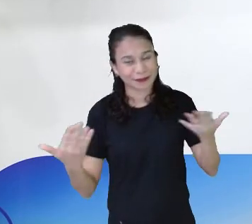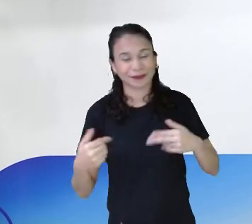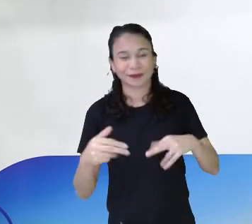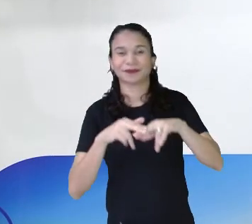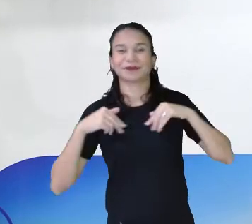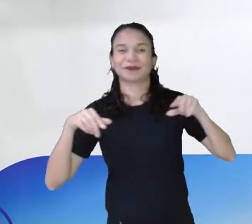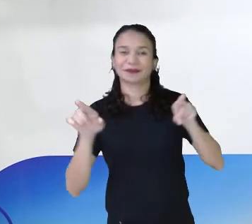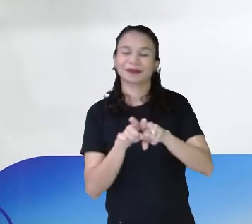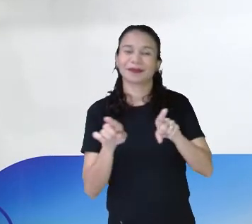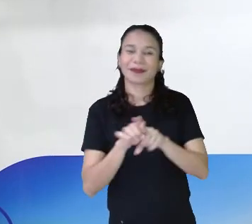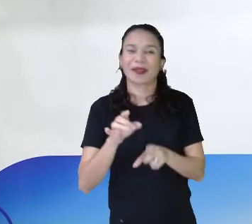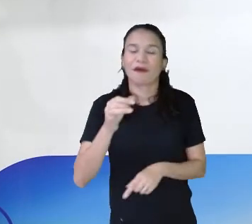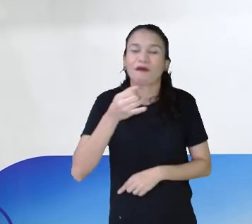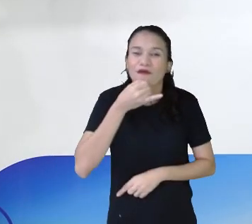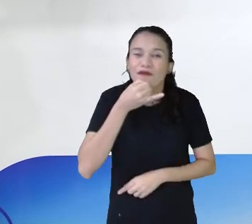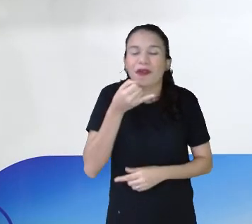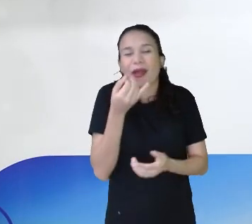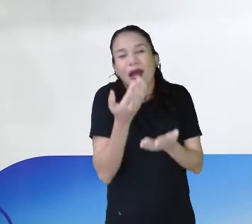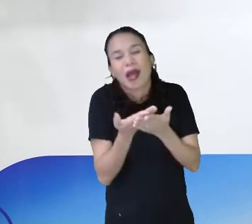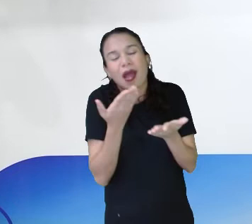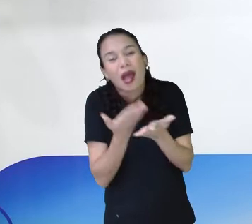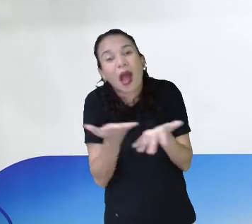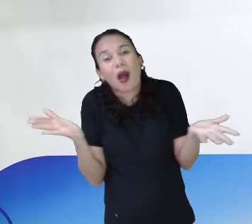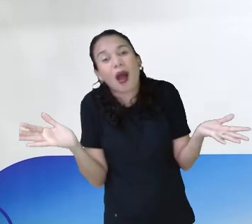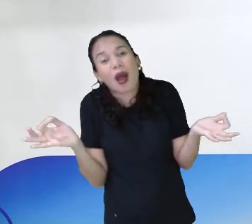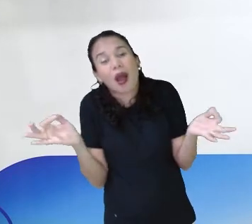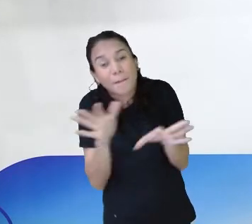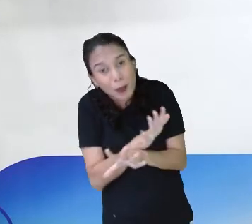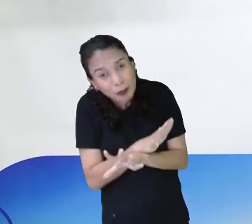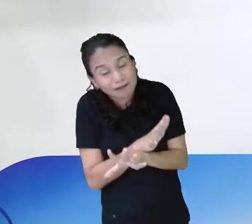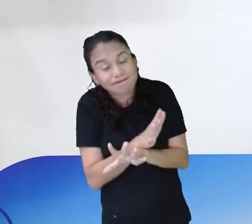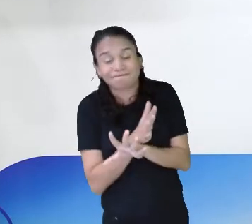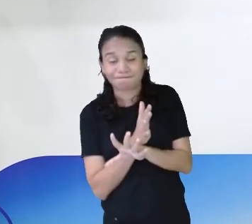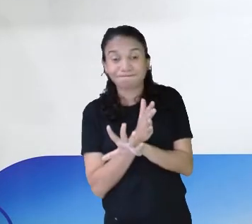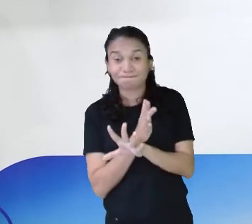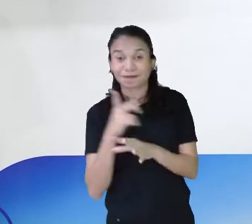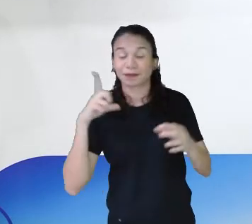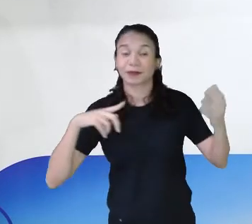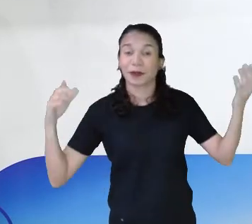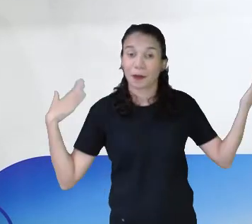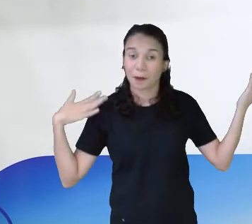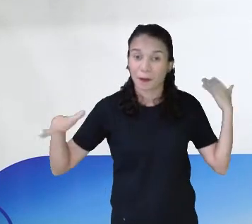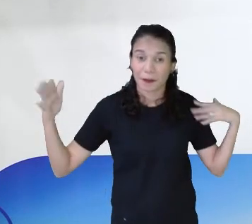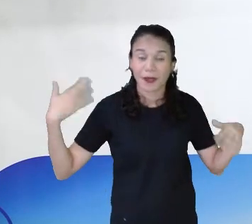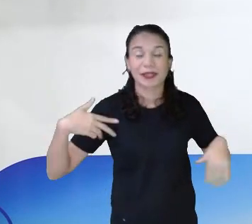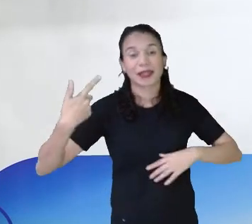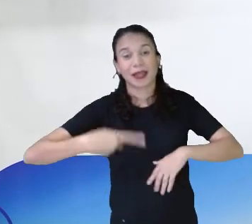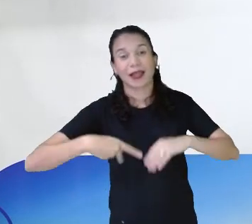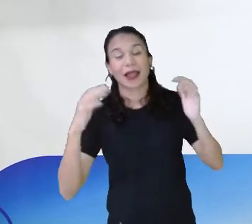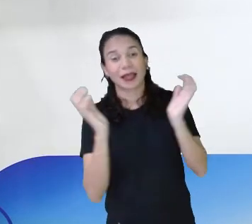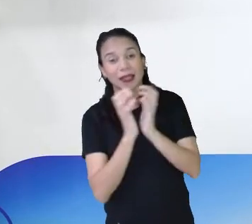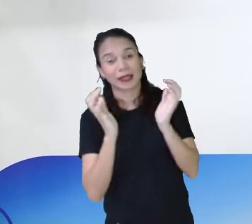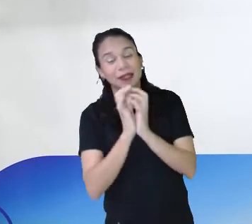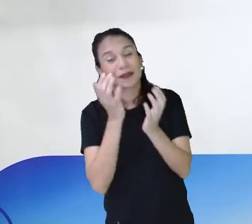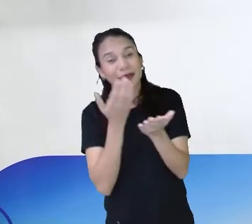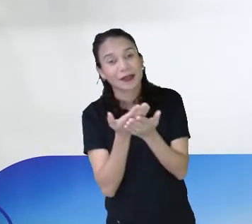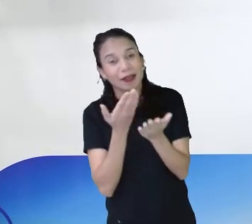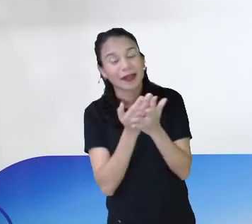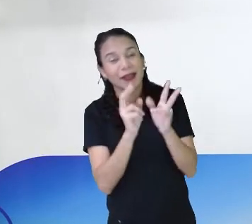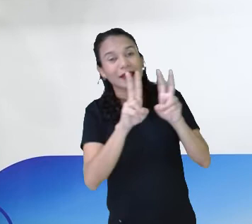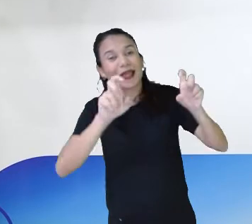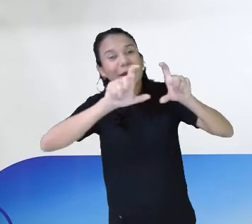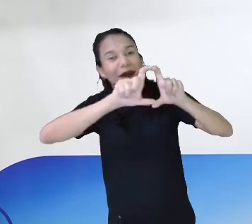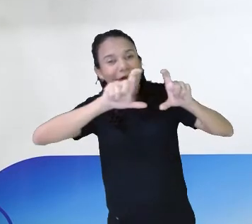também, infelizmente, né, a nossa aula está chegando ao fim, nosso passeio pelo Recife e a nossa aula sobre